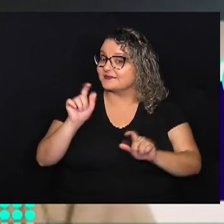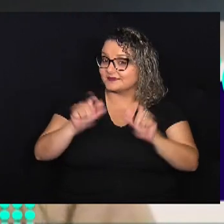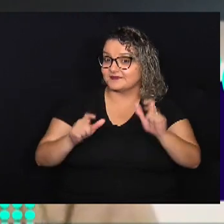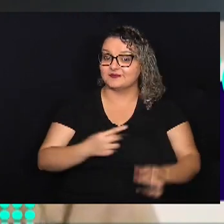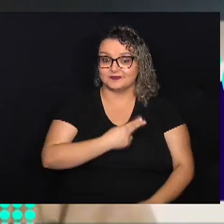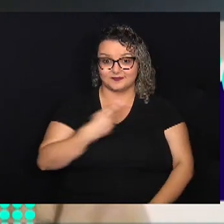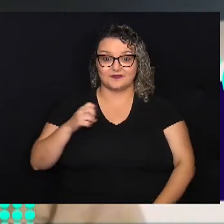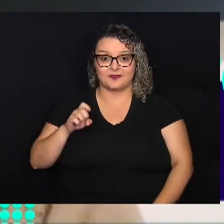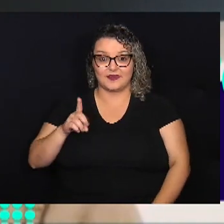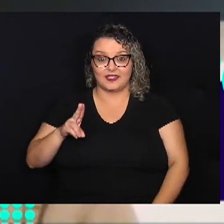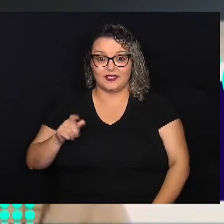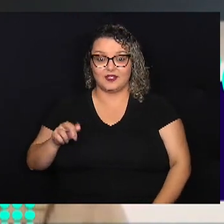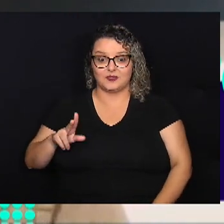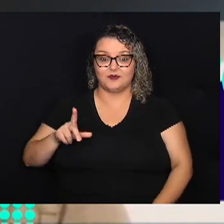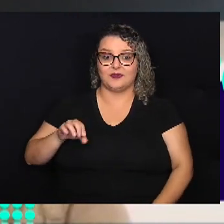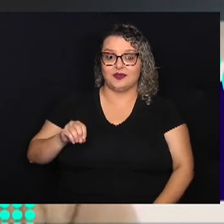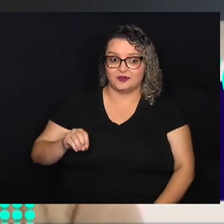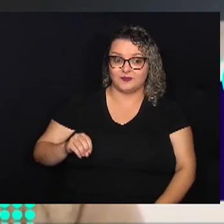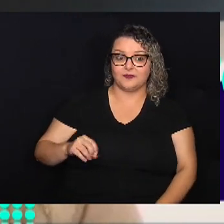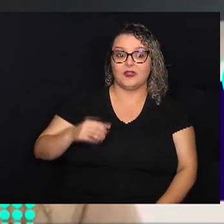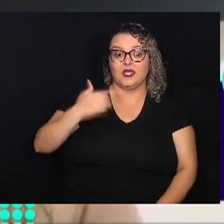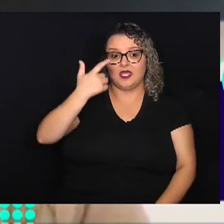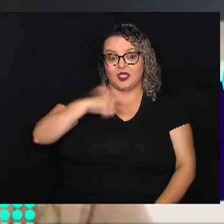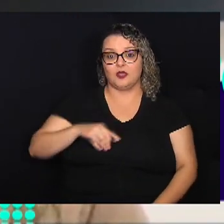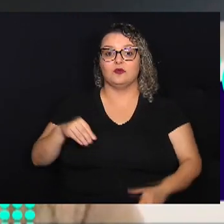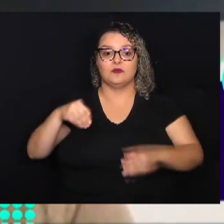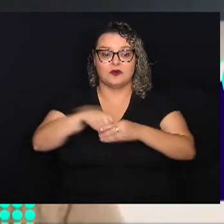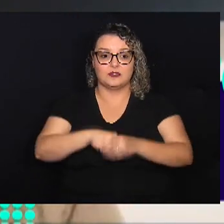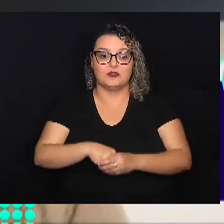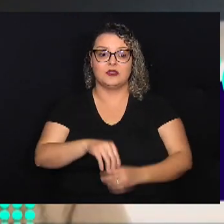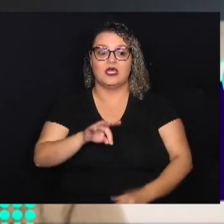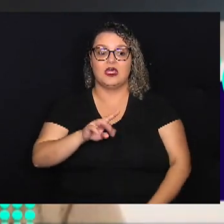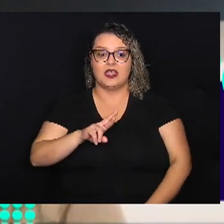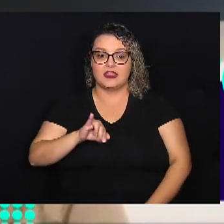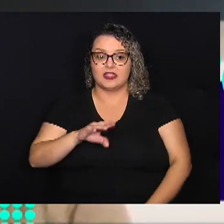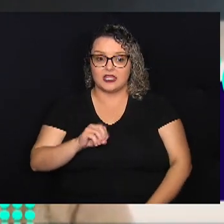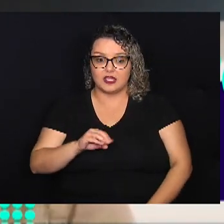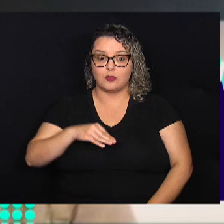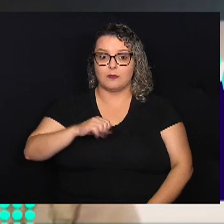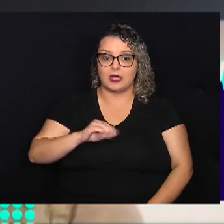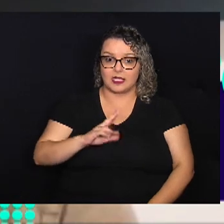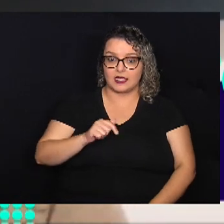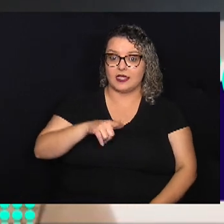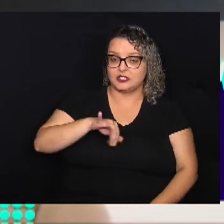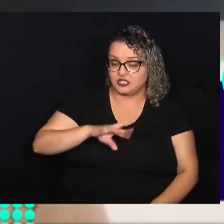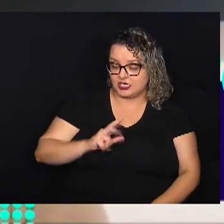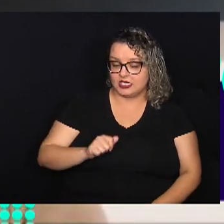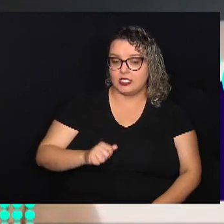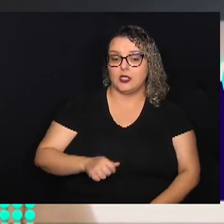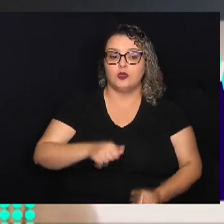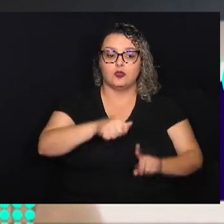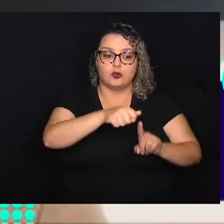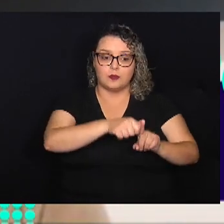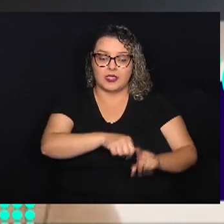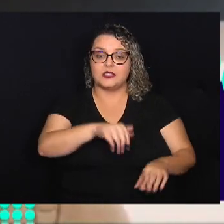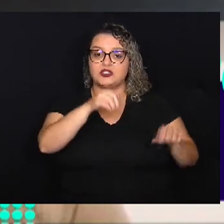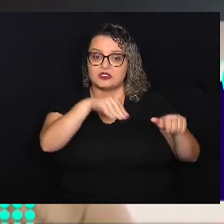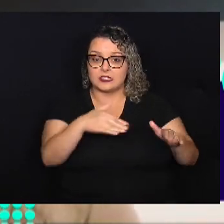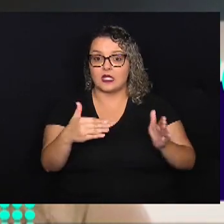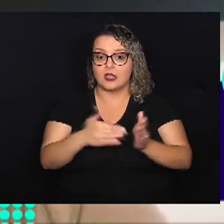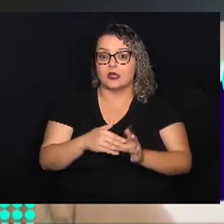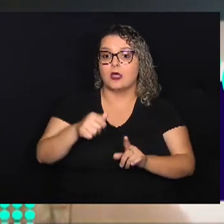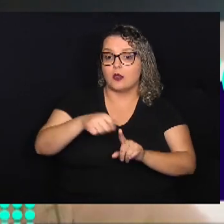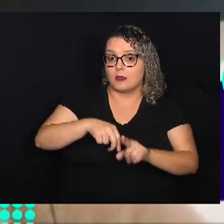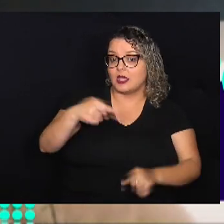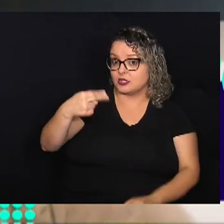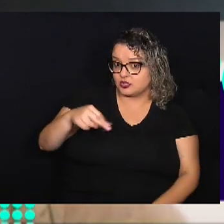do grupo Trio Macaxeira e eu tenho um convite para vocês. Nesses meses de setembro até novembro, a gente vai fazer uma